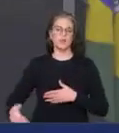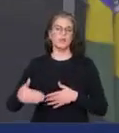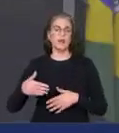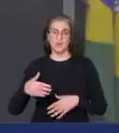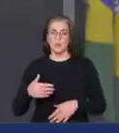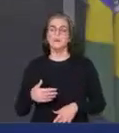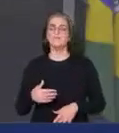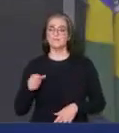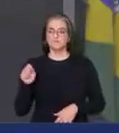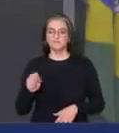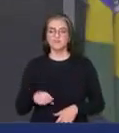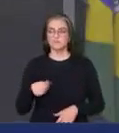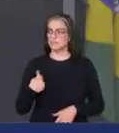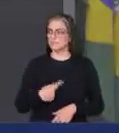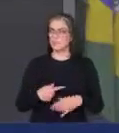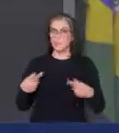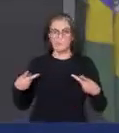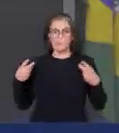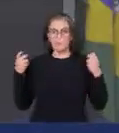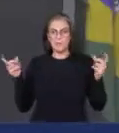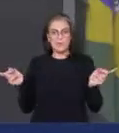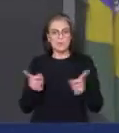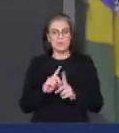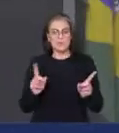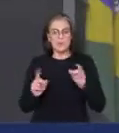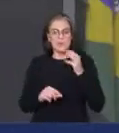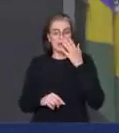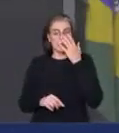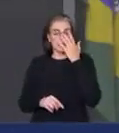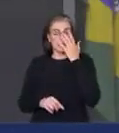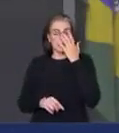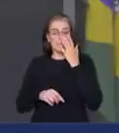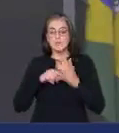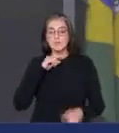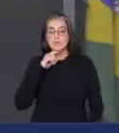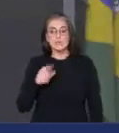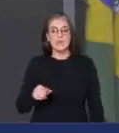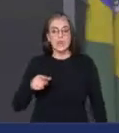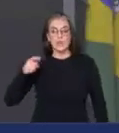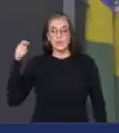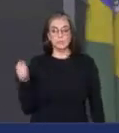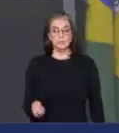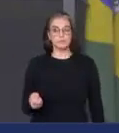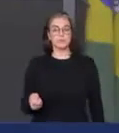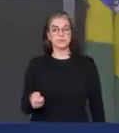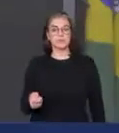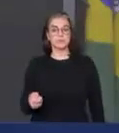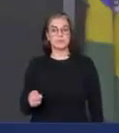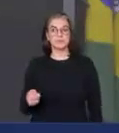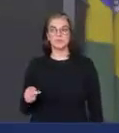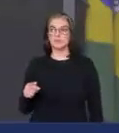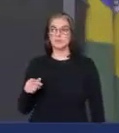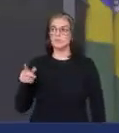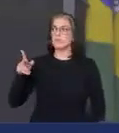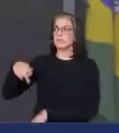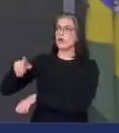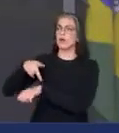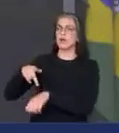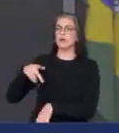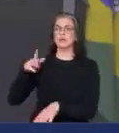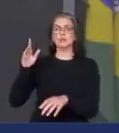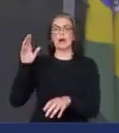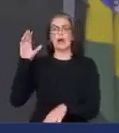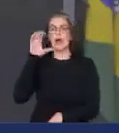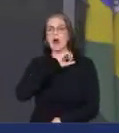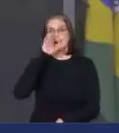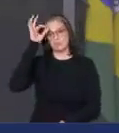não percebemos. Nenhum regime autoritário foi instaurado do dia para a noite. Os livros